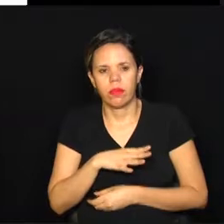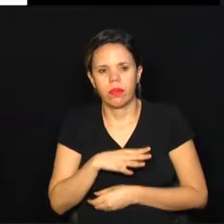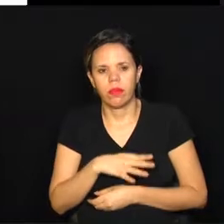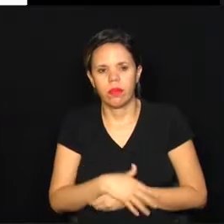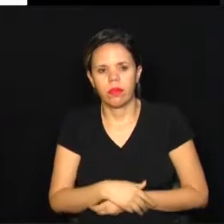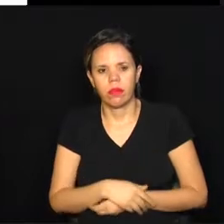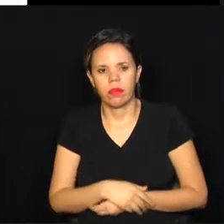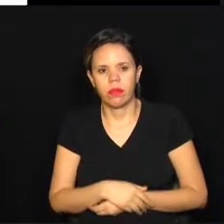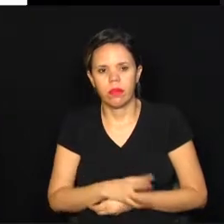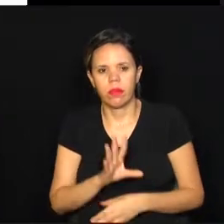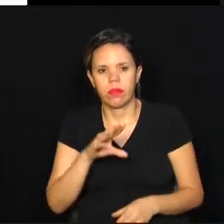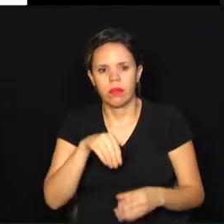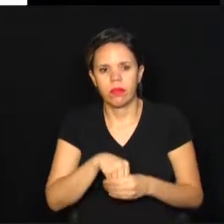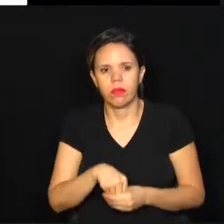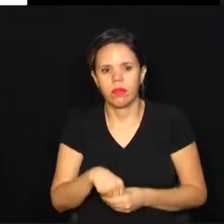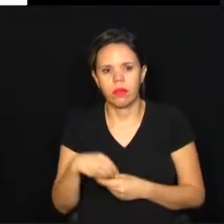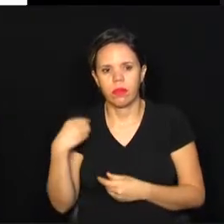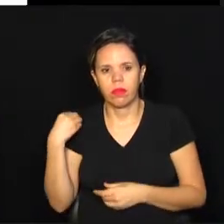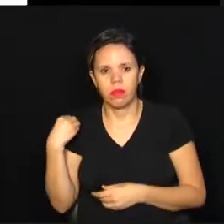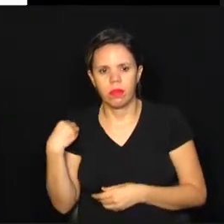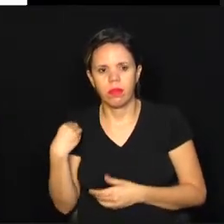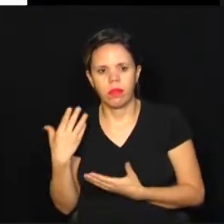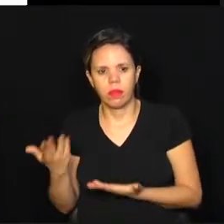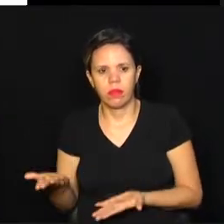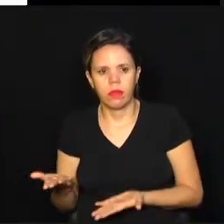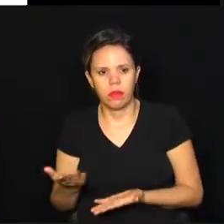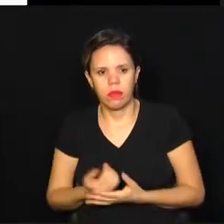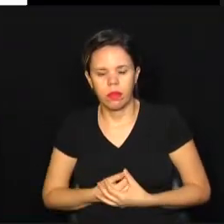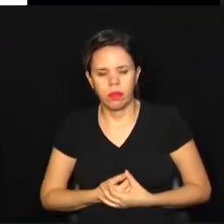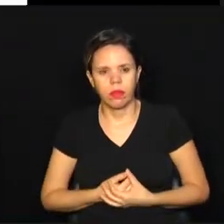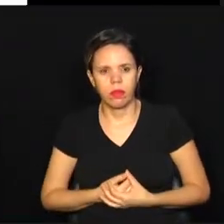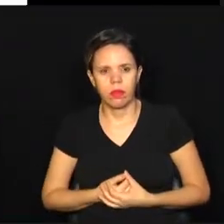cidade e dentro da região metropolitana, porque